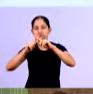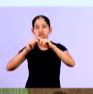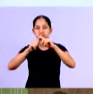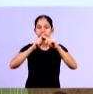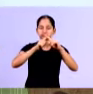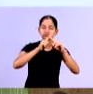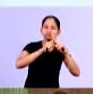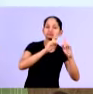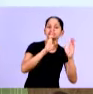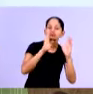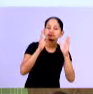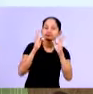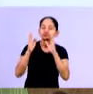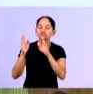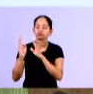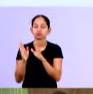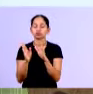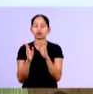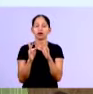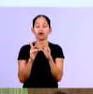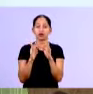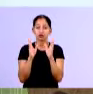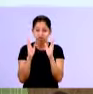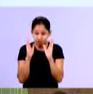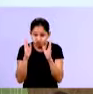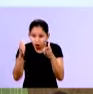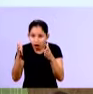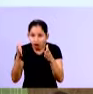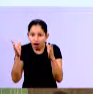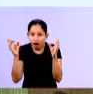0,017 vezes 5. Multiplicou?